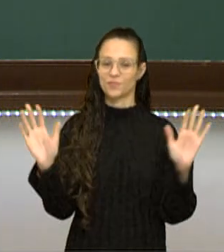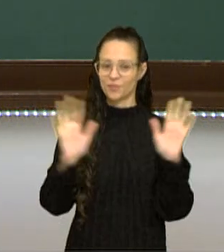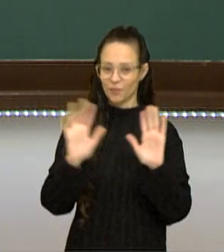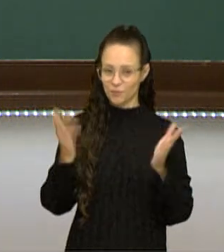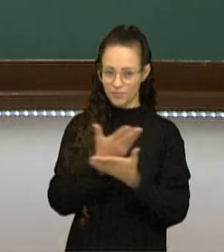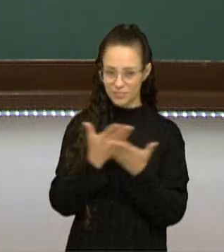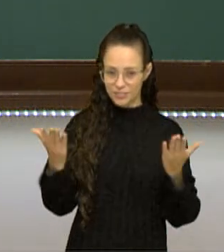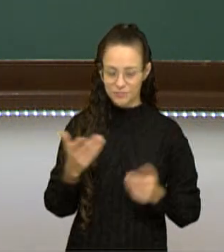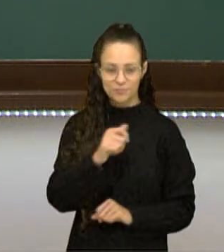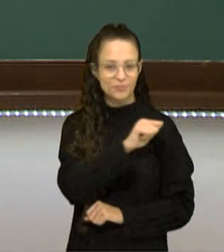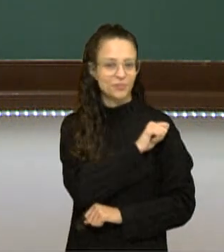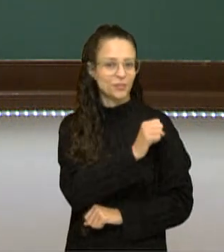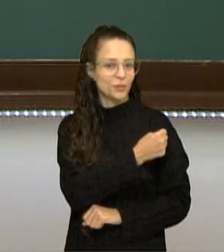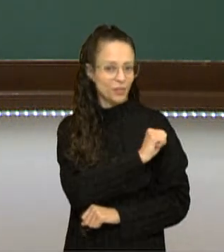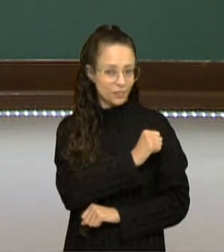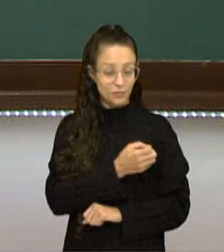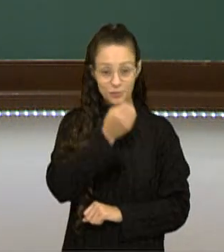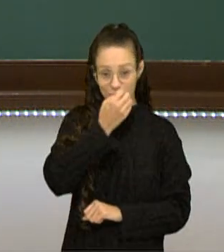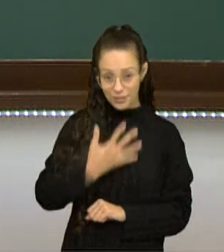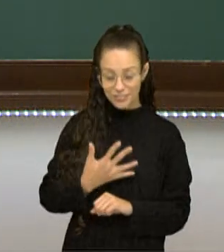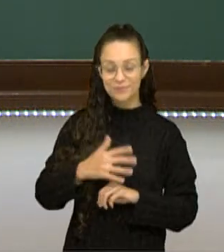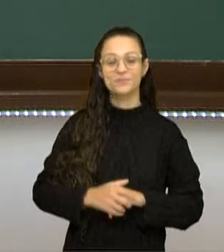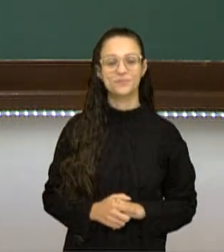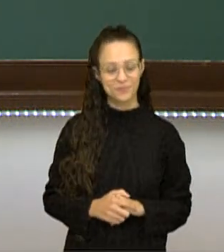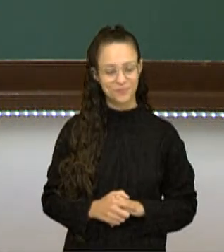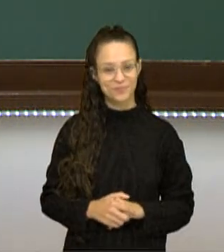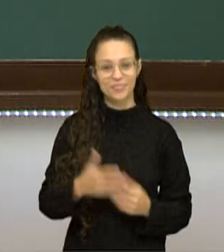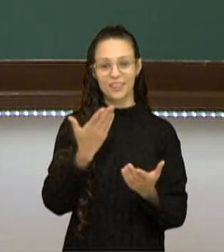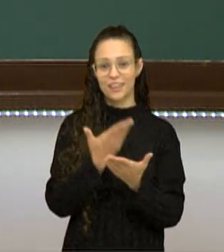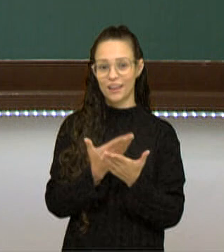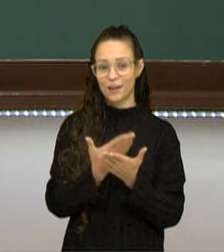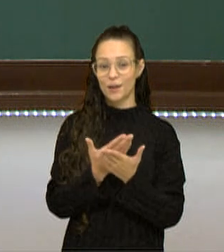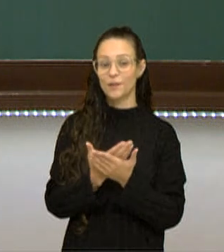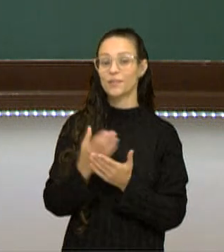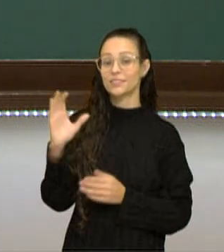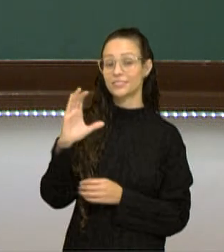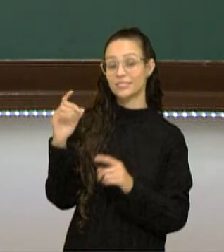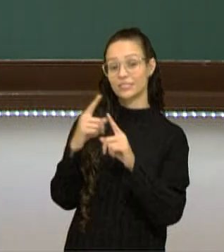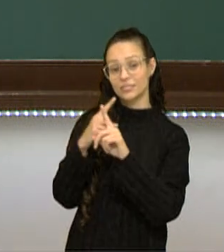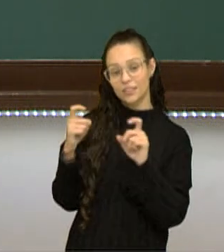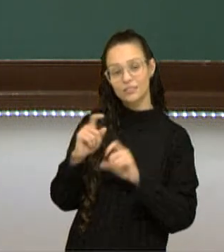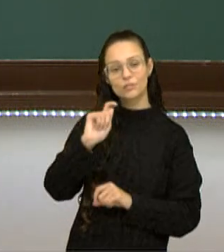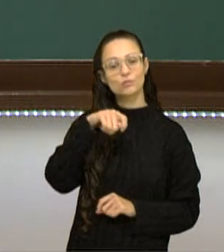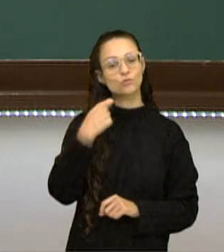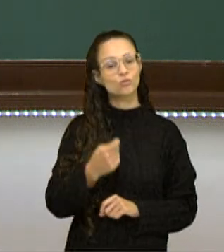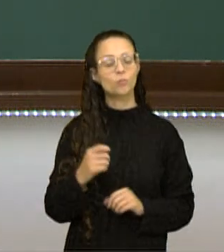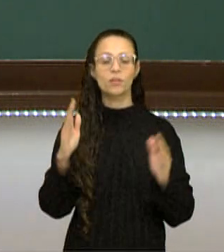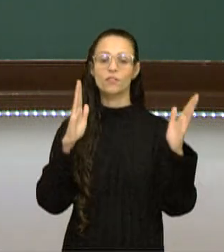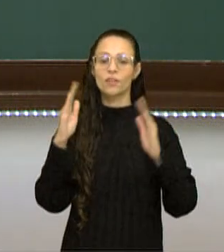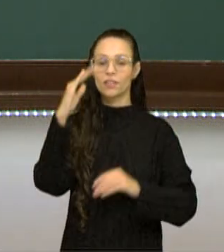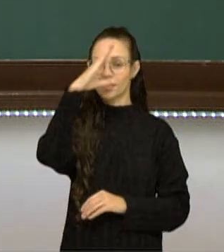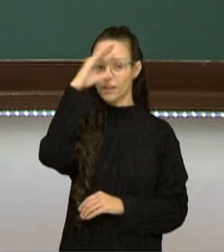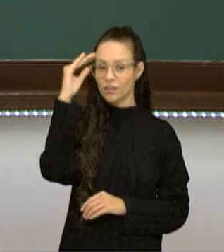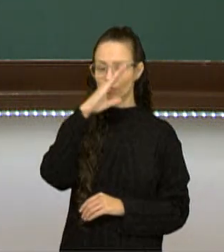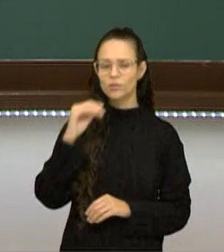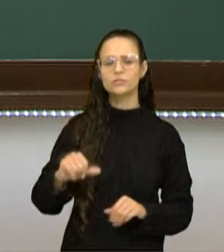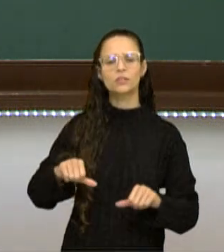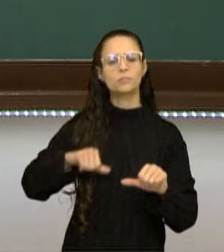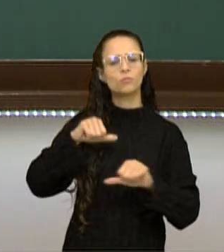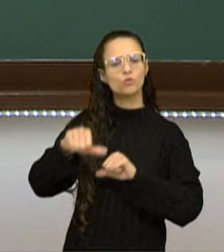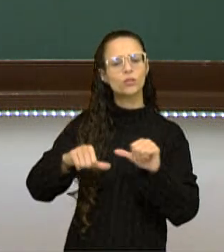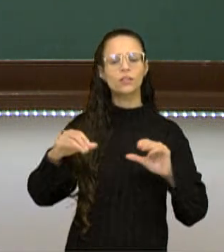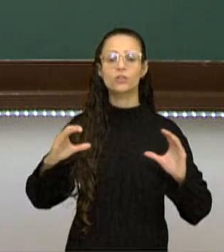Olá, estudantes do 8º ano, tudo bem? Aula de ciências sobre adolescência, sobre as